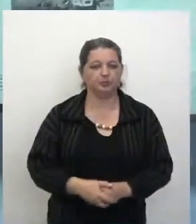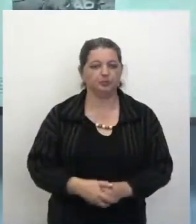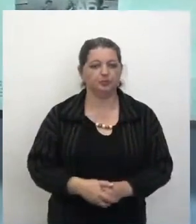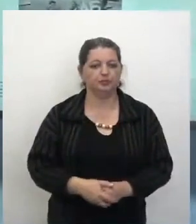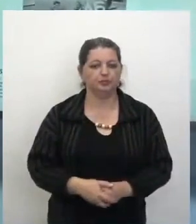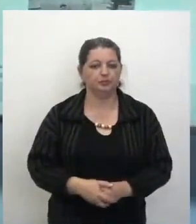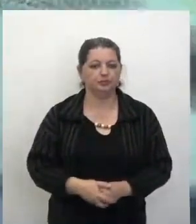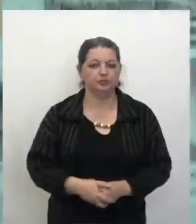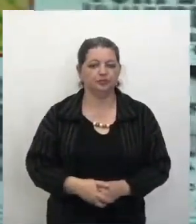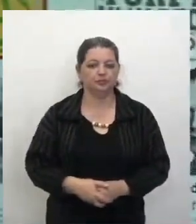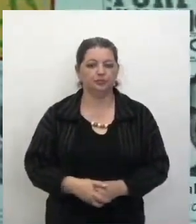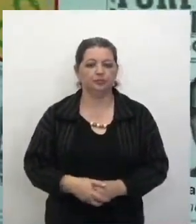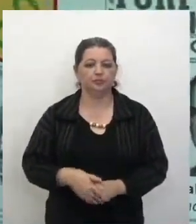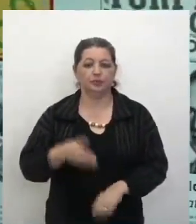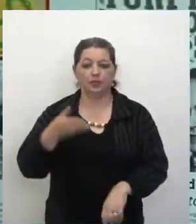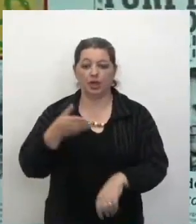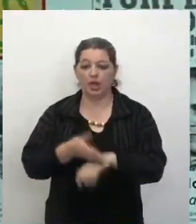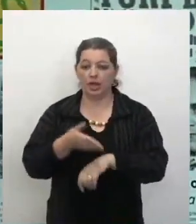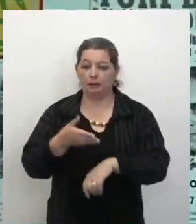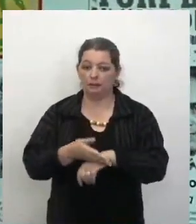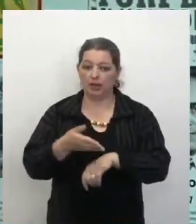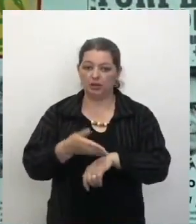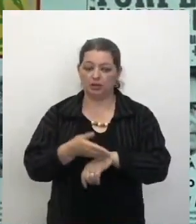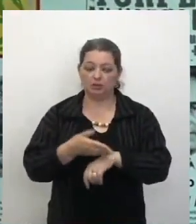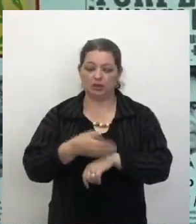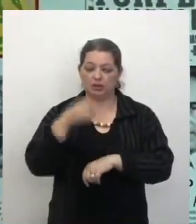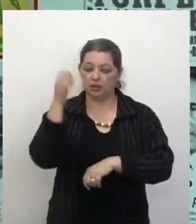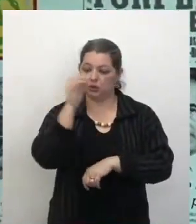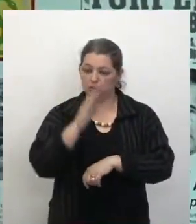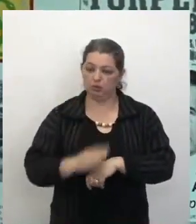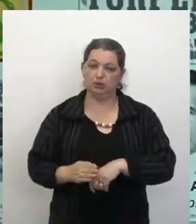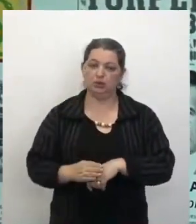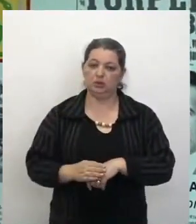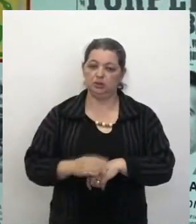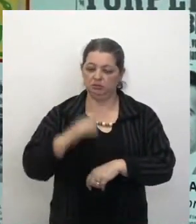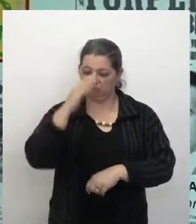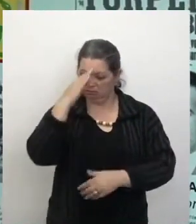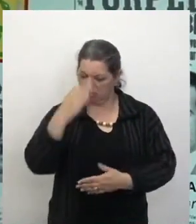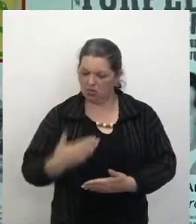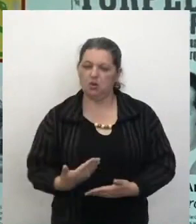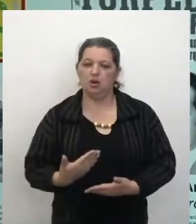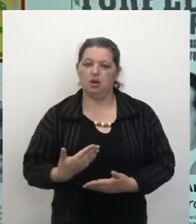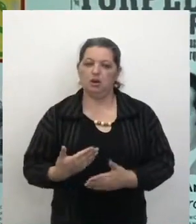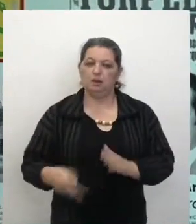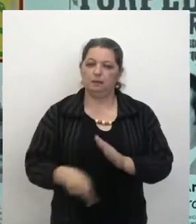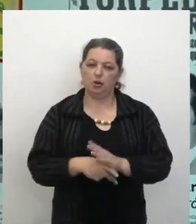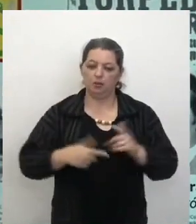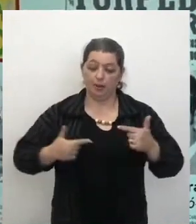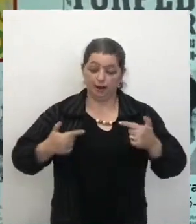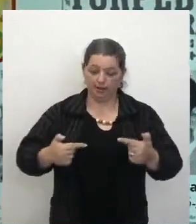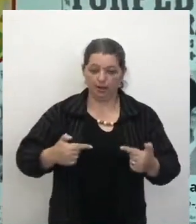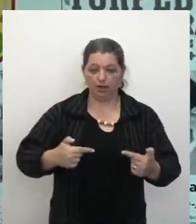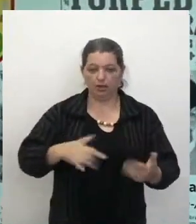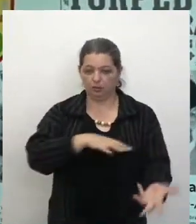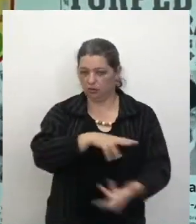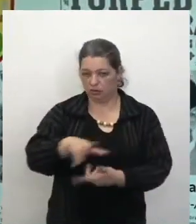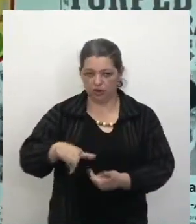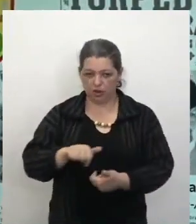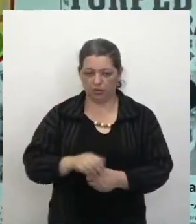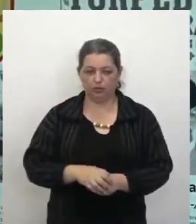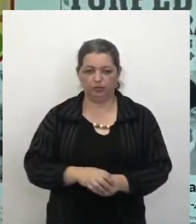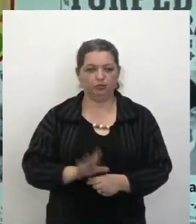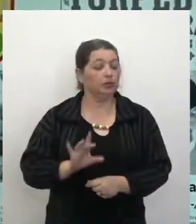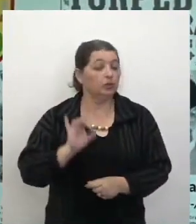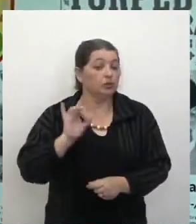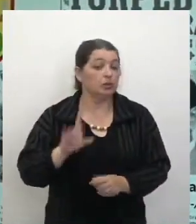participação Brasileira foi muito honrada na segunda guerra mundial quero expressar aqui não só a exposição